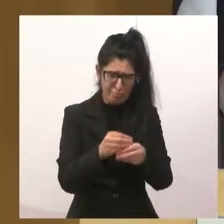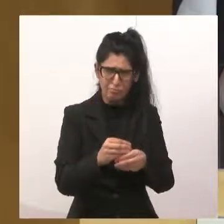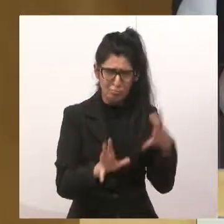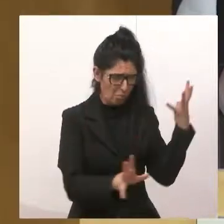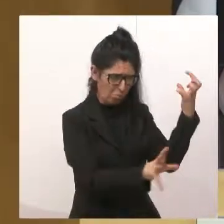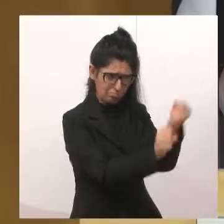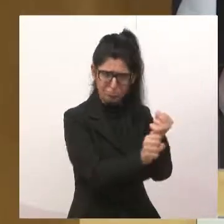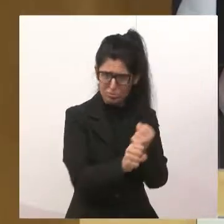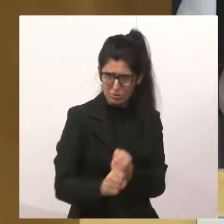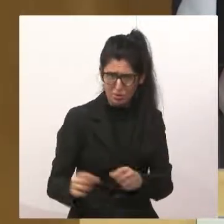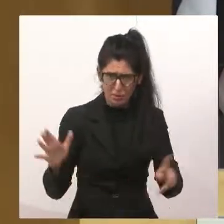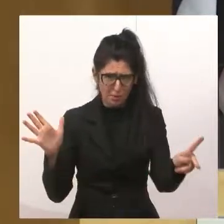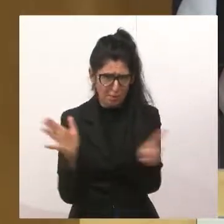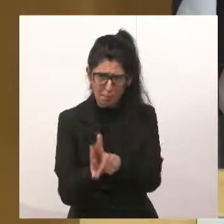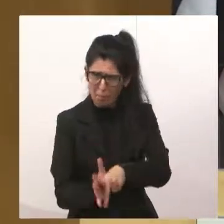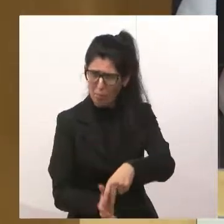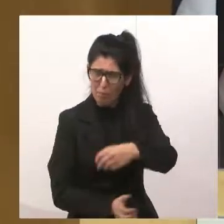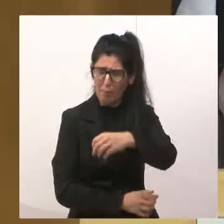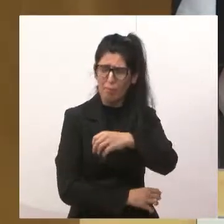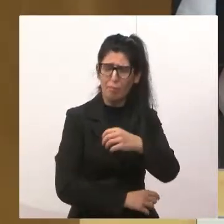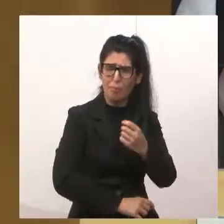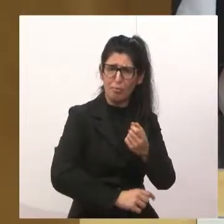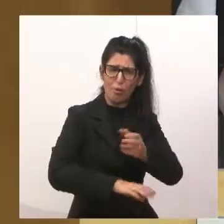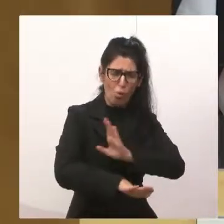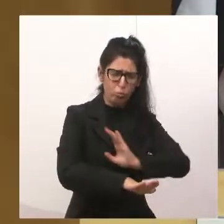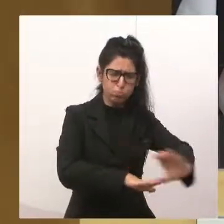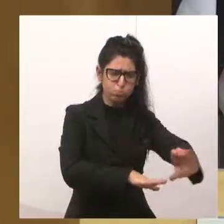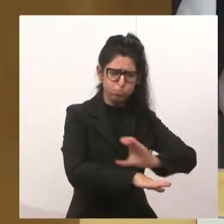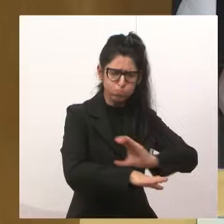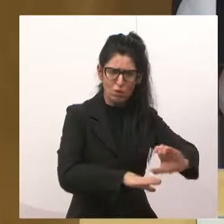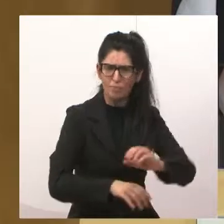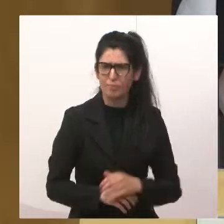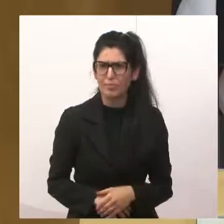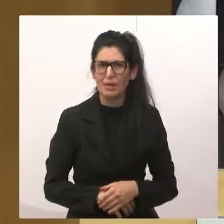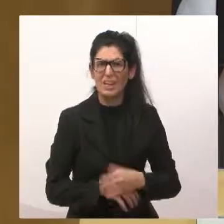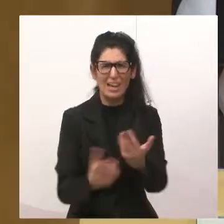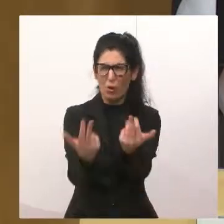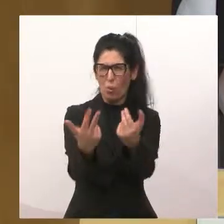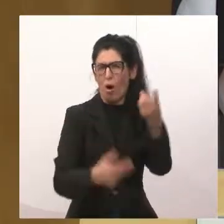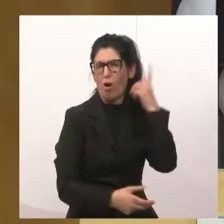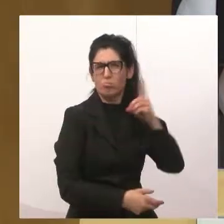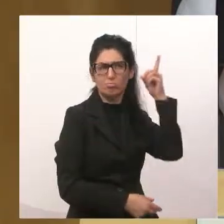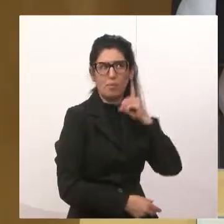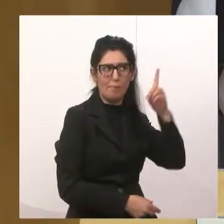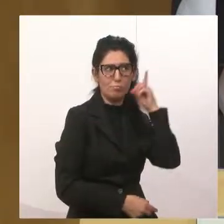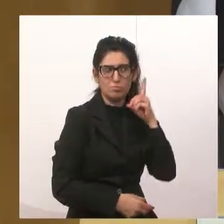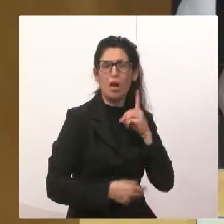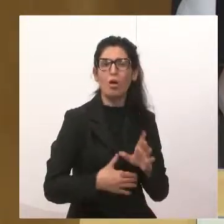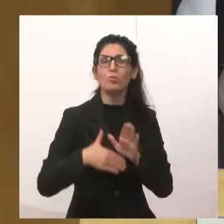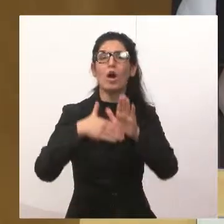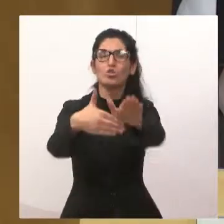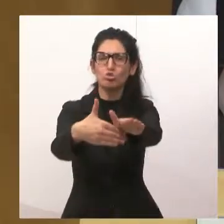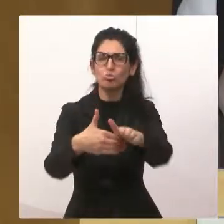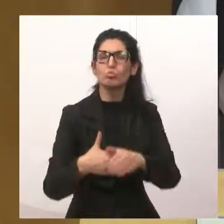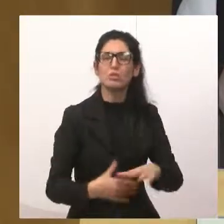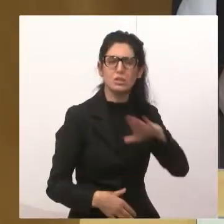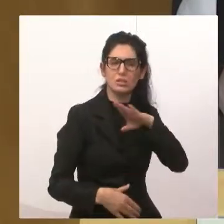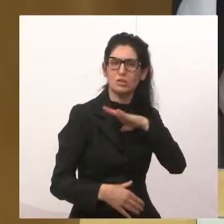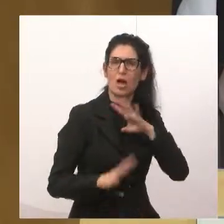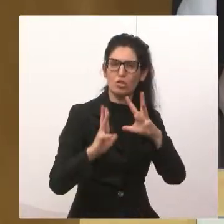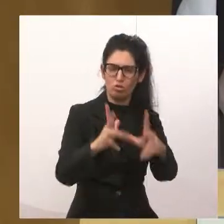são emendas tais como aquelas que os deputados mandam para o município, os deputados